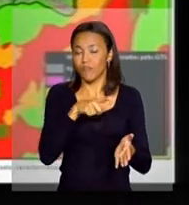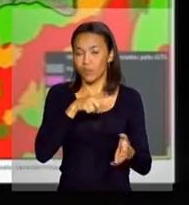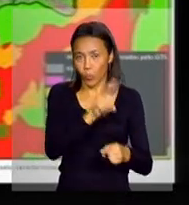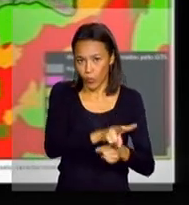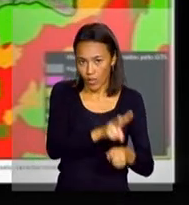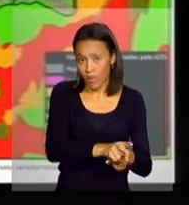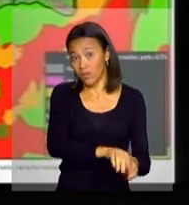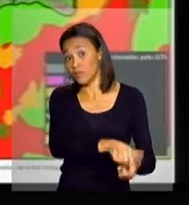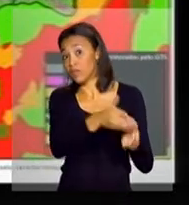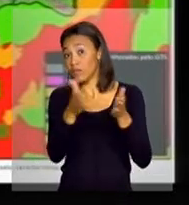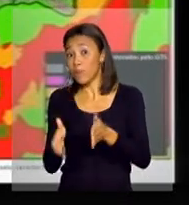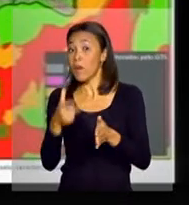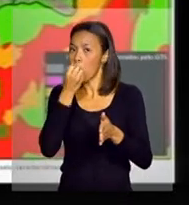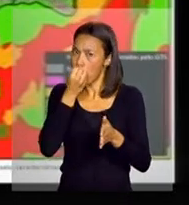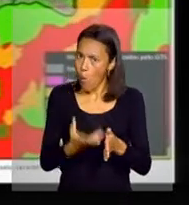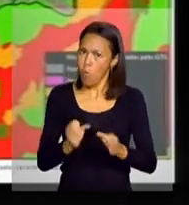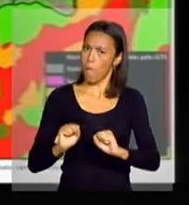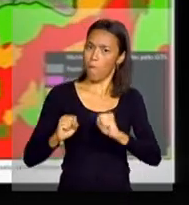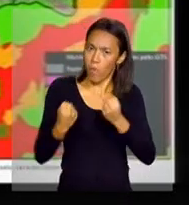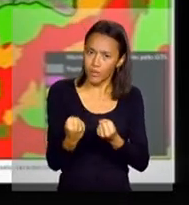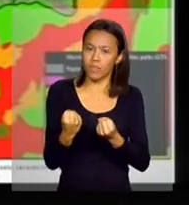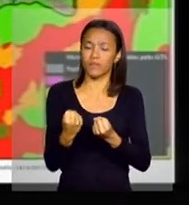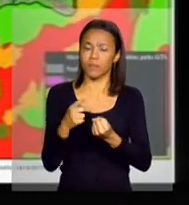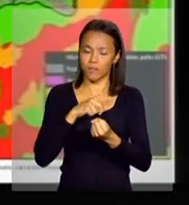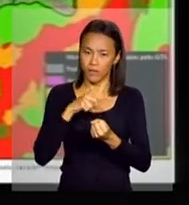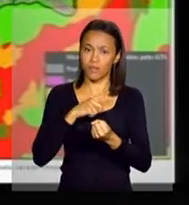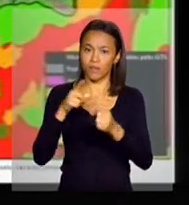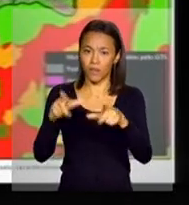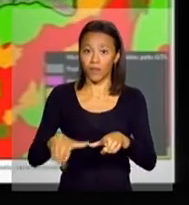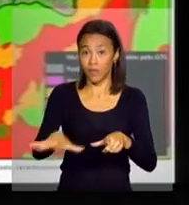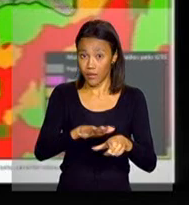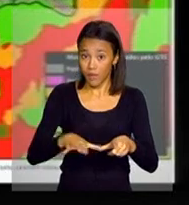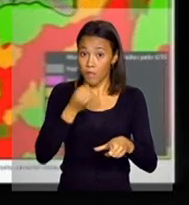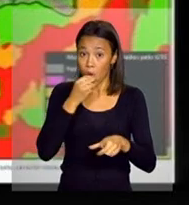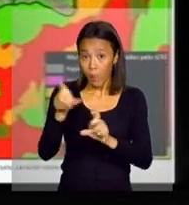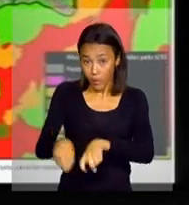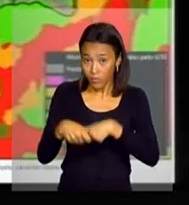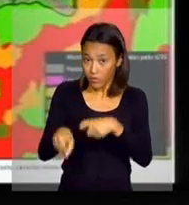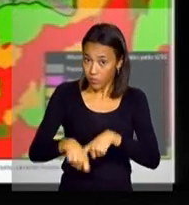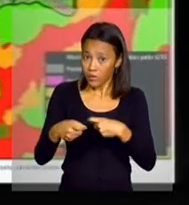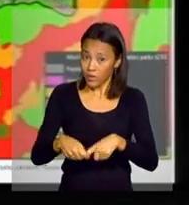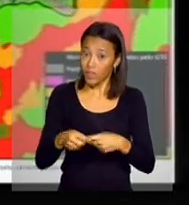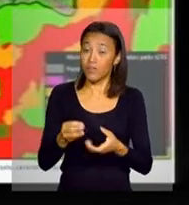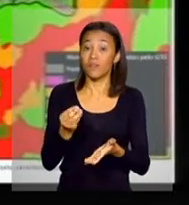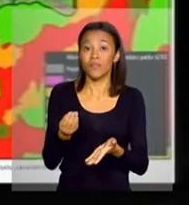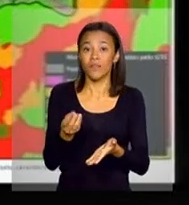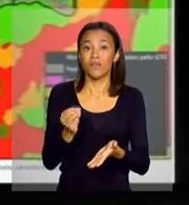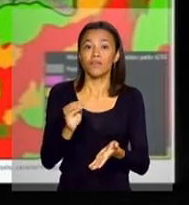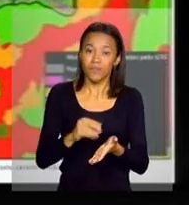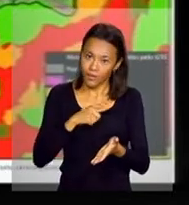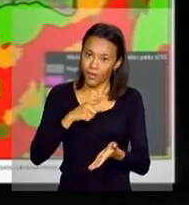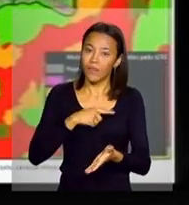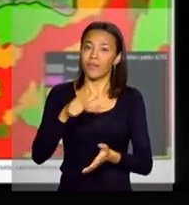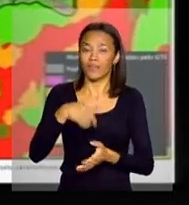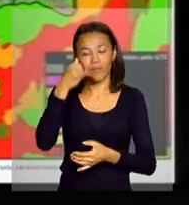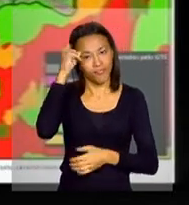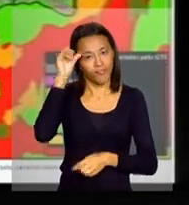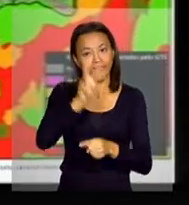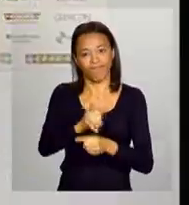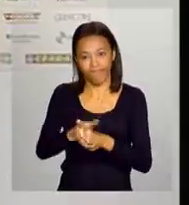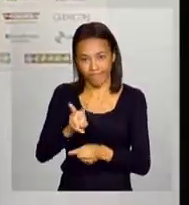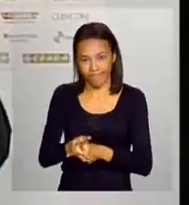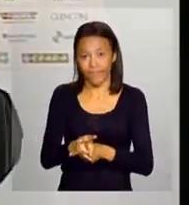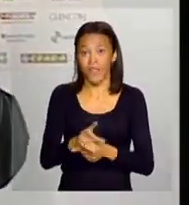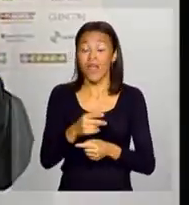e tem áreas de bom potencial que ainda tem para a agricultura, que ainda estão ocupadas para a pata do boi. Então, há